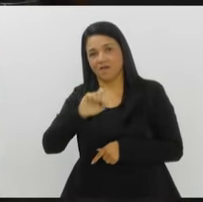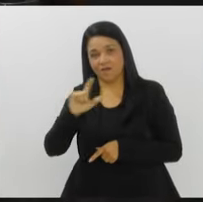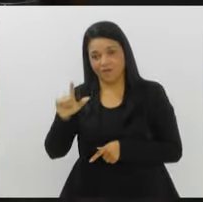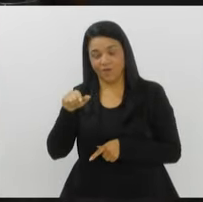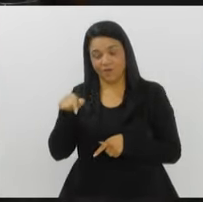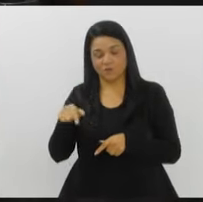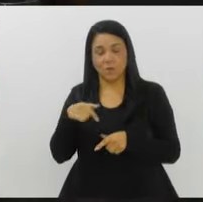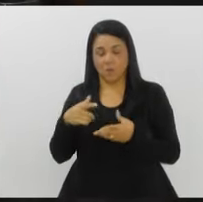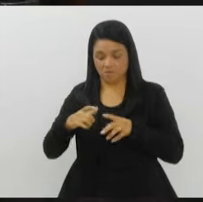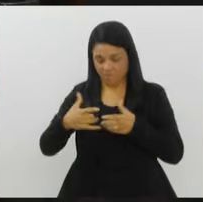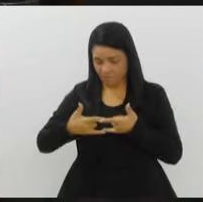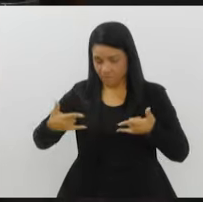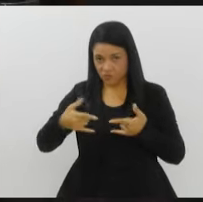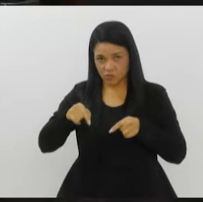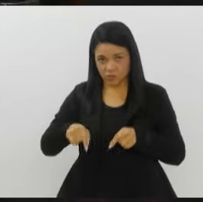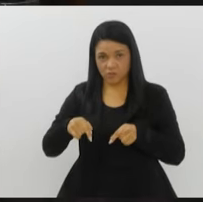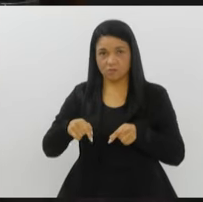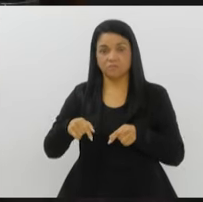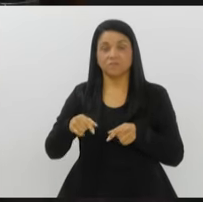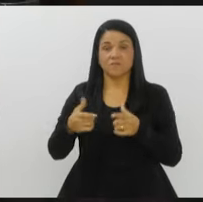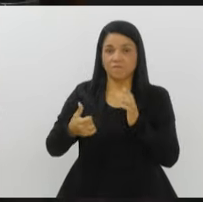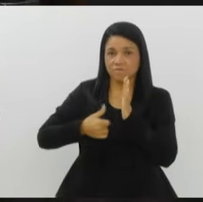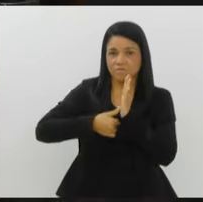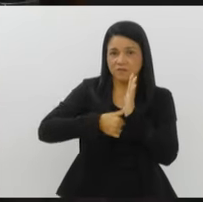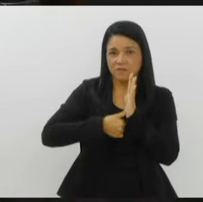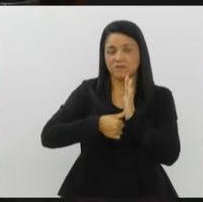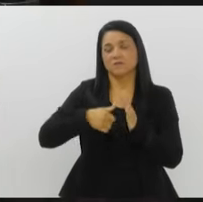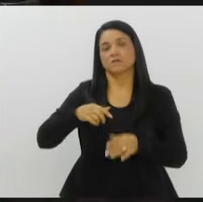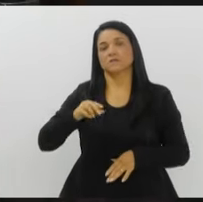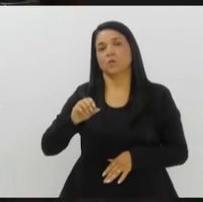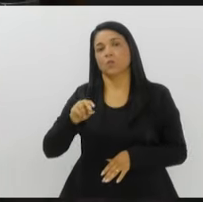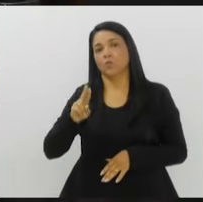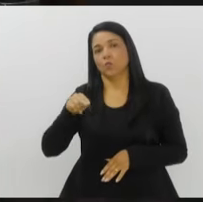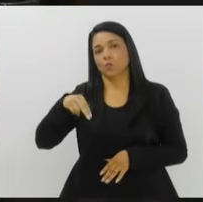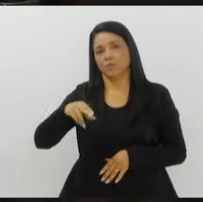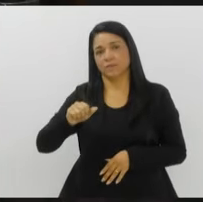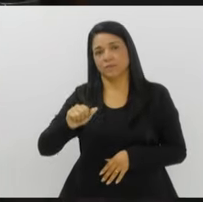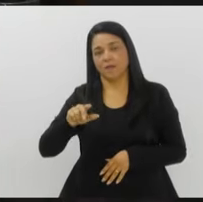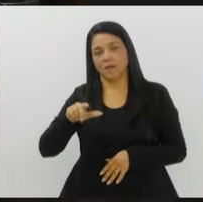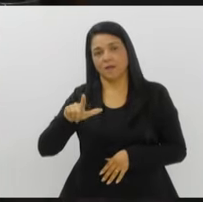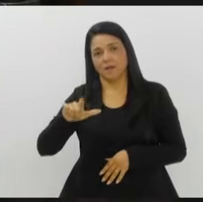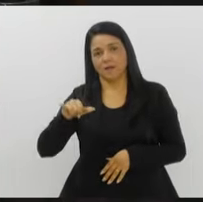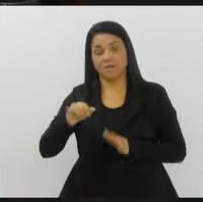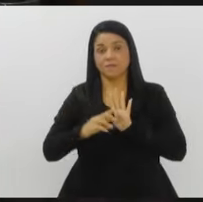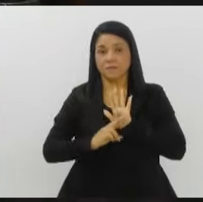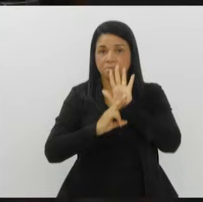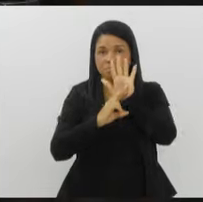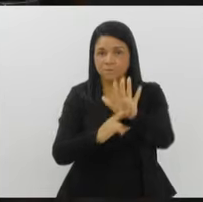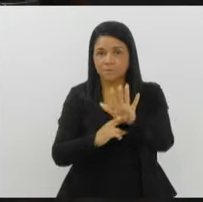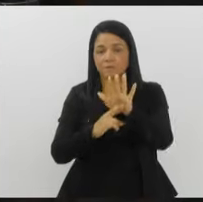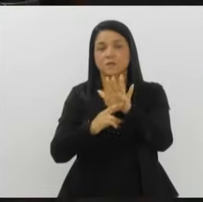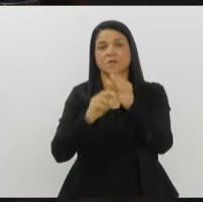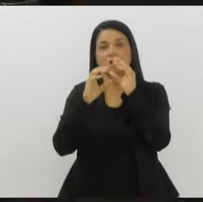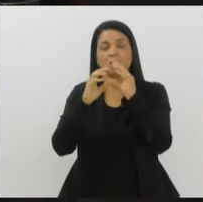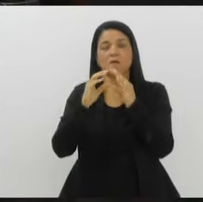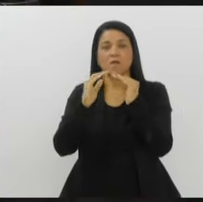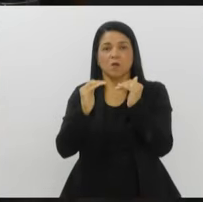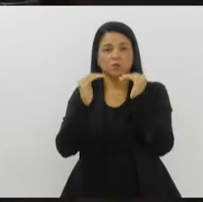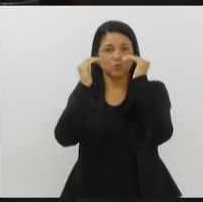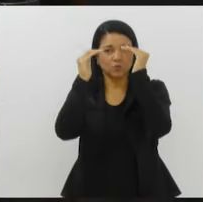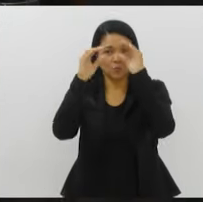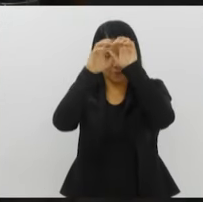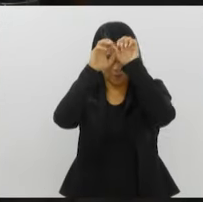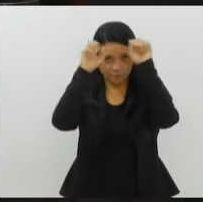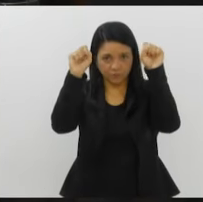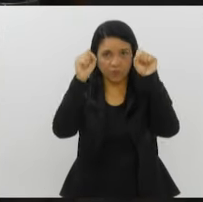comigo. E se filiarem, filie-se ao NALE, que é a nossa entidade que nos representa junto ao Supremo